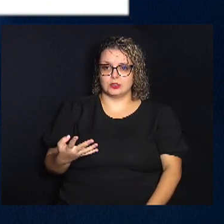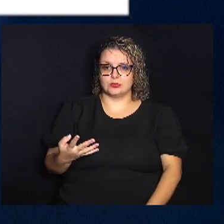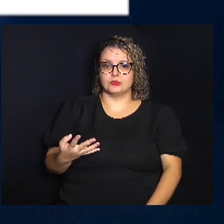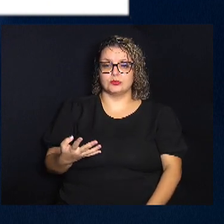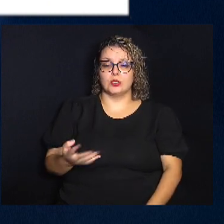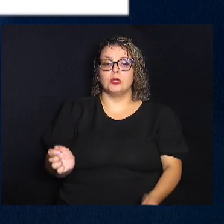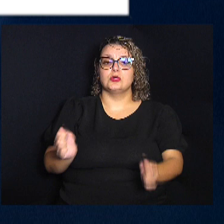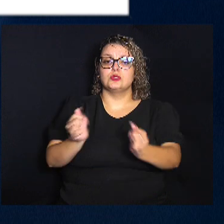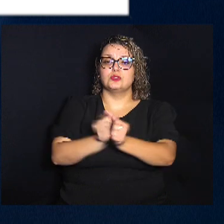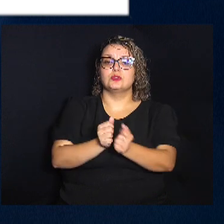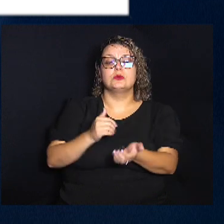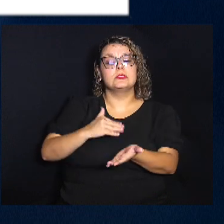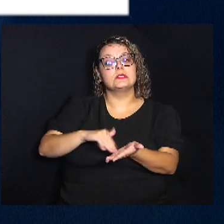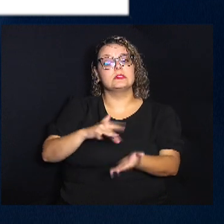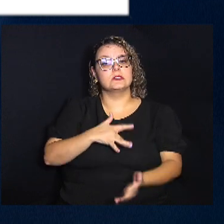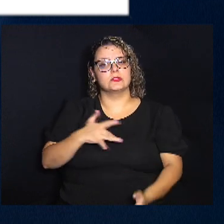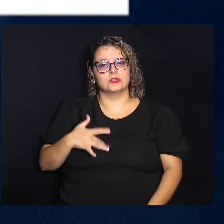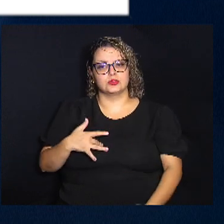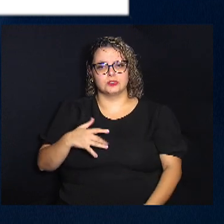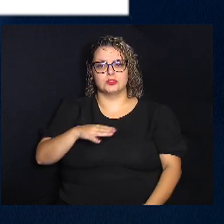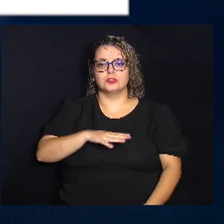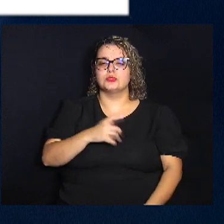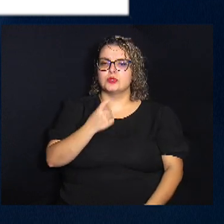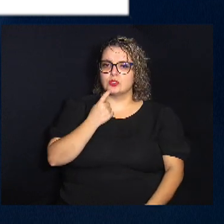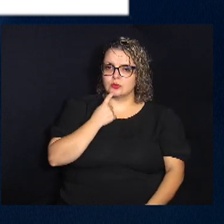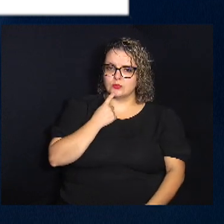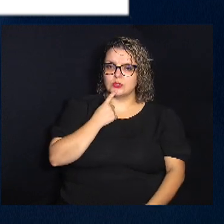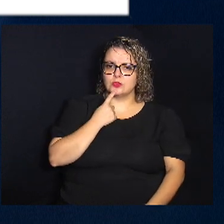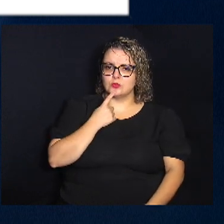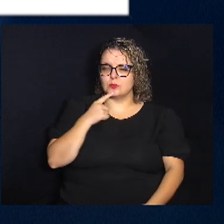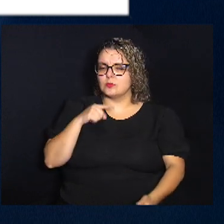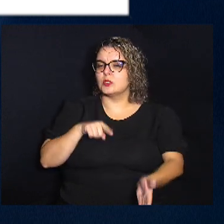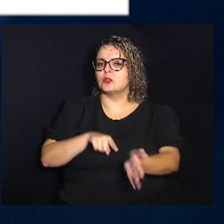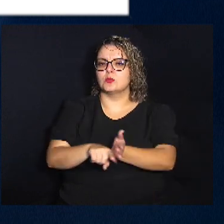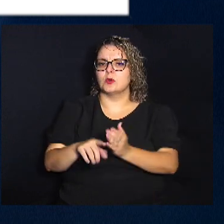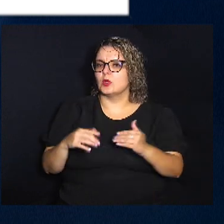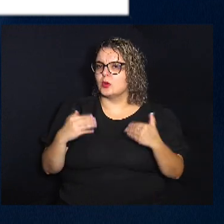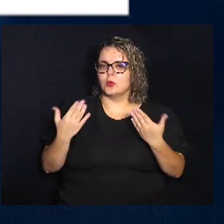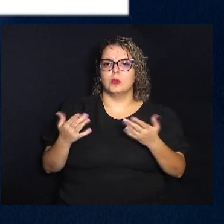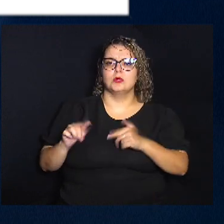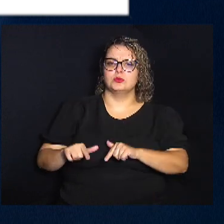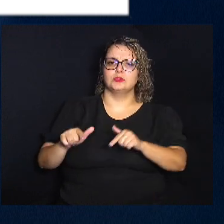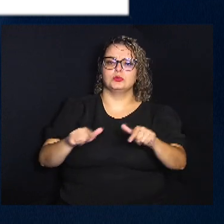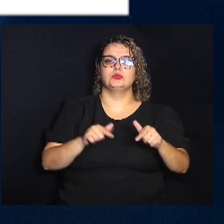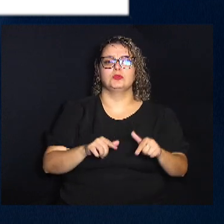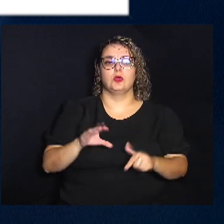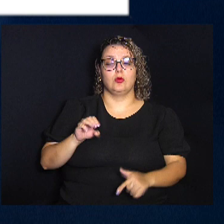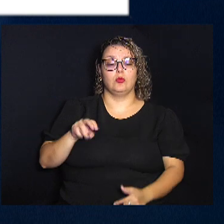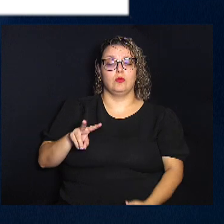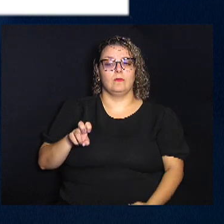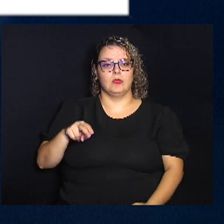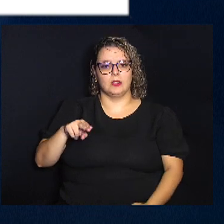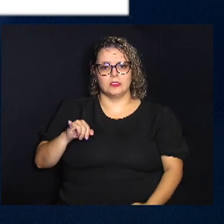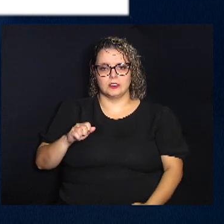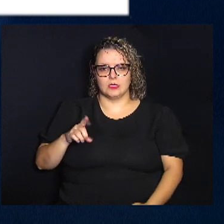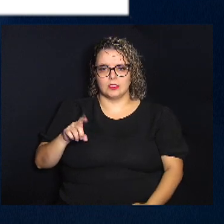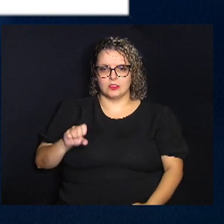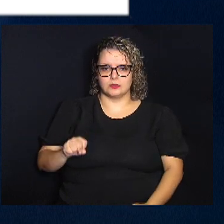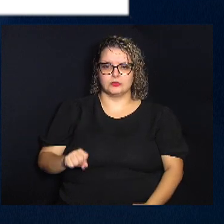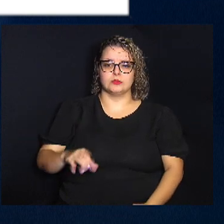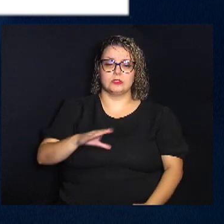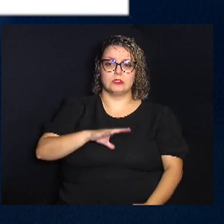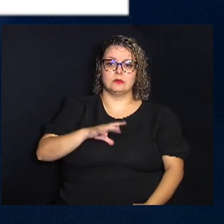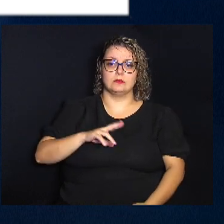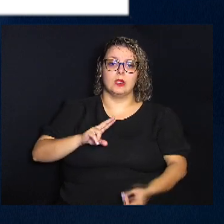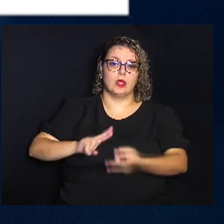junto à Secretaria de Saúde de Campinas, indagando sobre quais são os locais conveniados na cidade habilitados